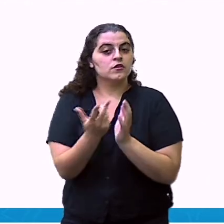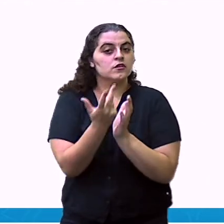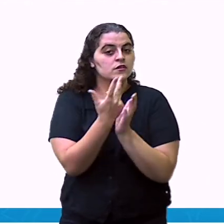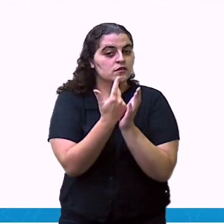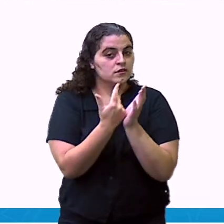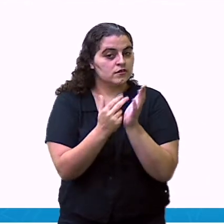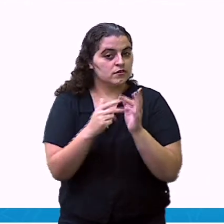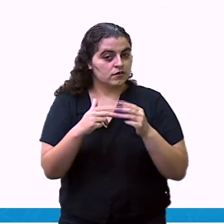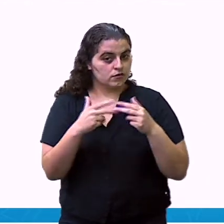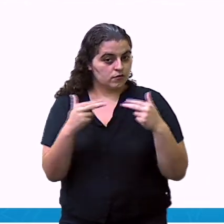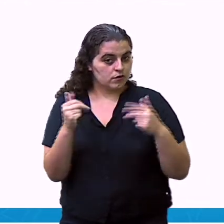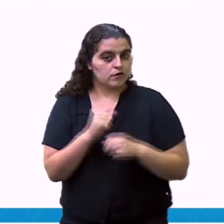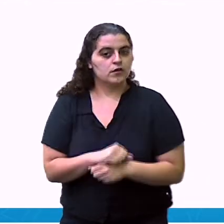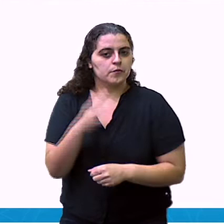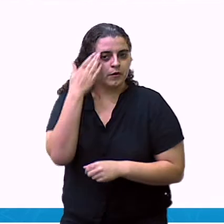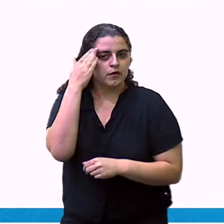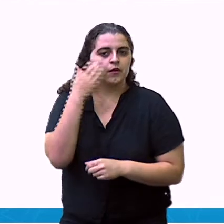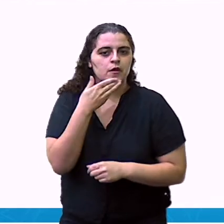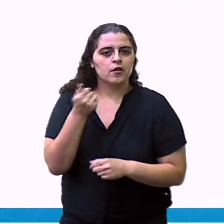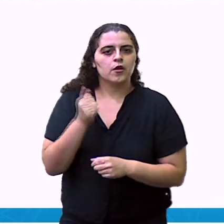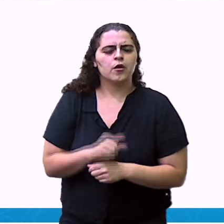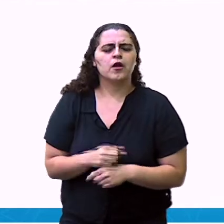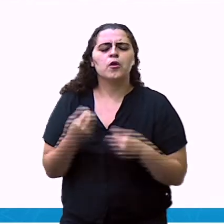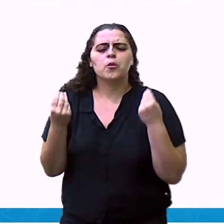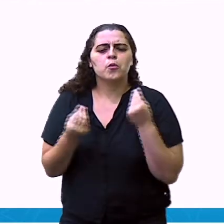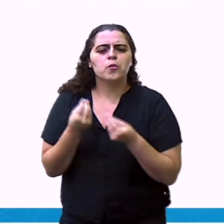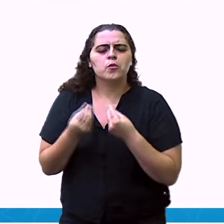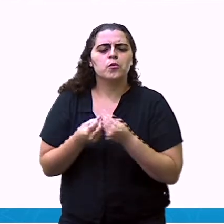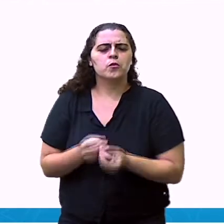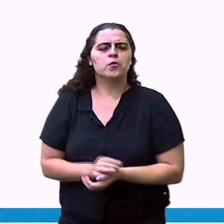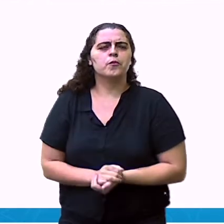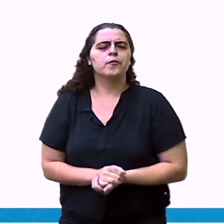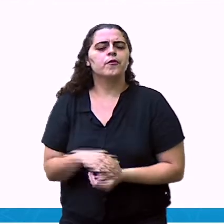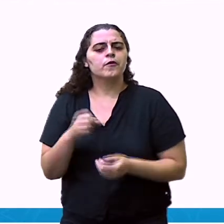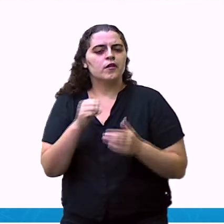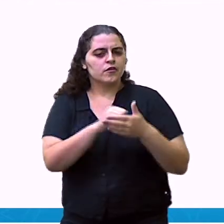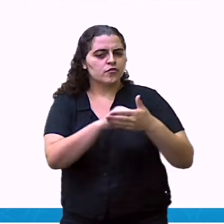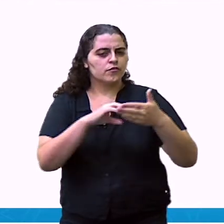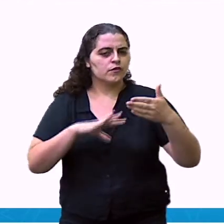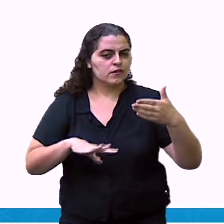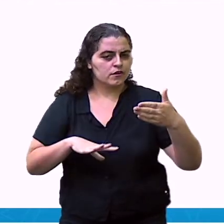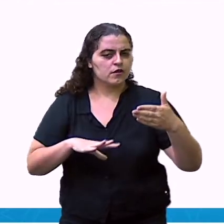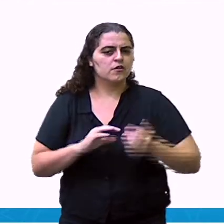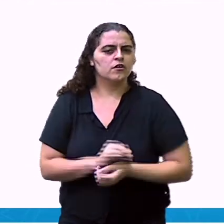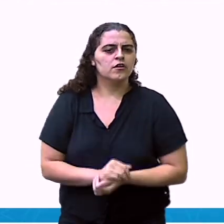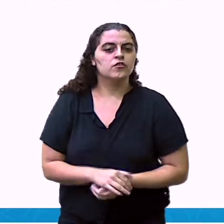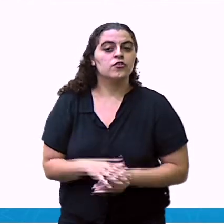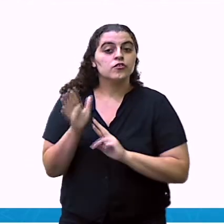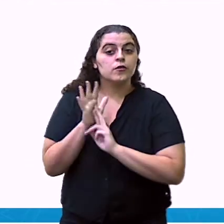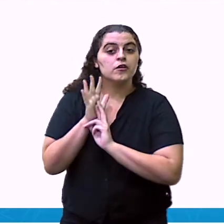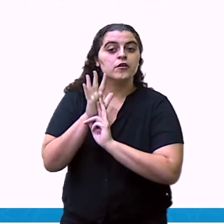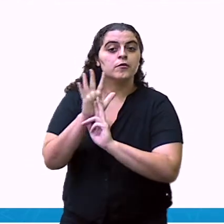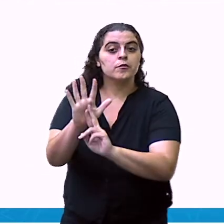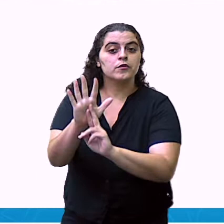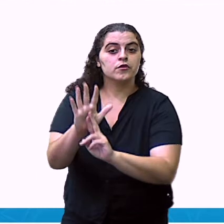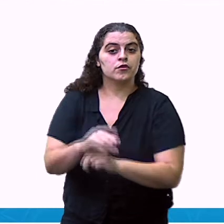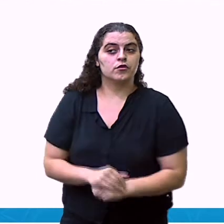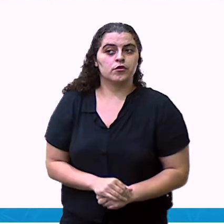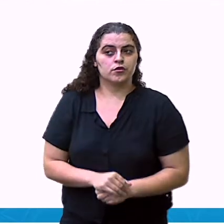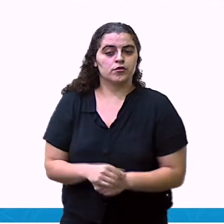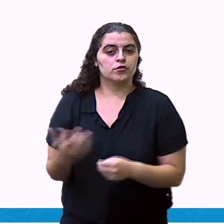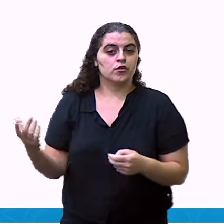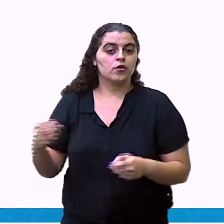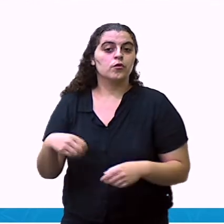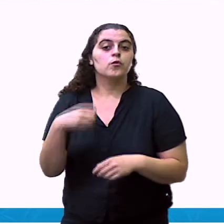das frações. E como vamos então também, nas nossas atividades, nós fazemos isso, representar de um